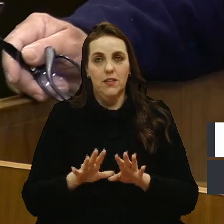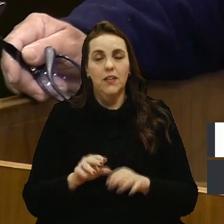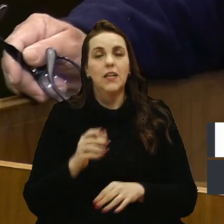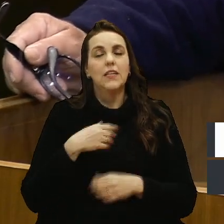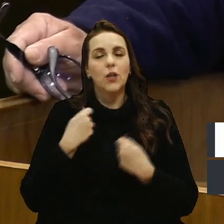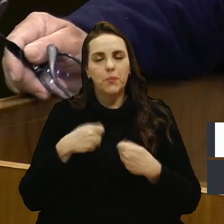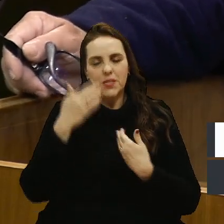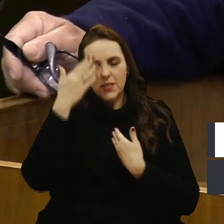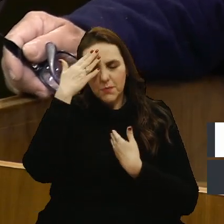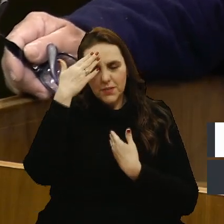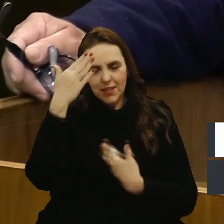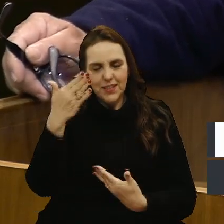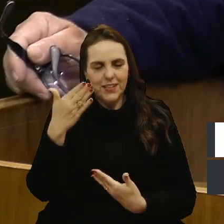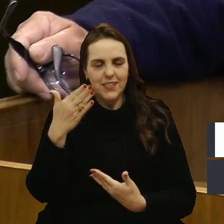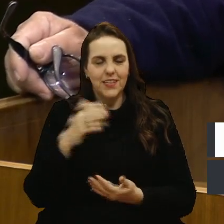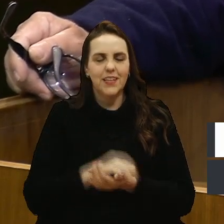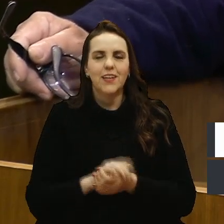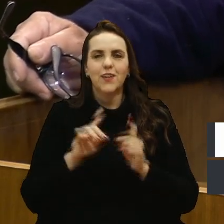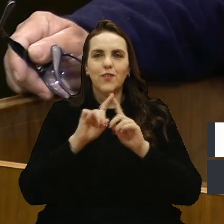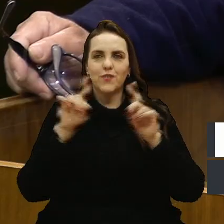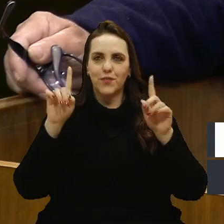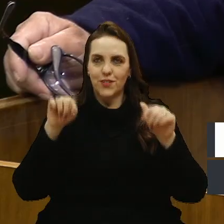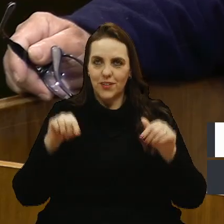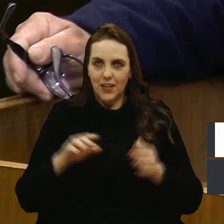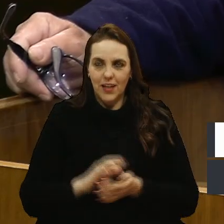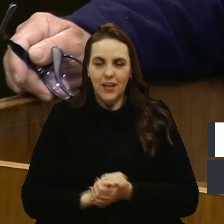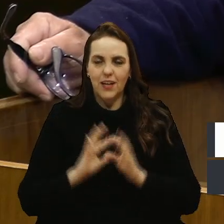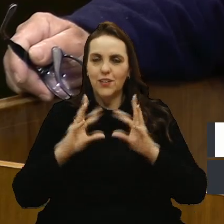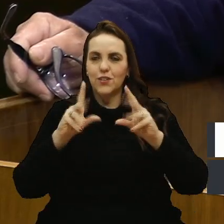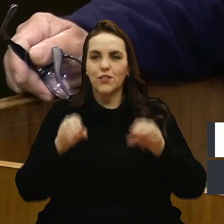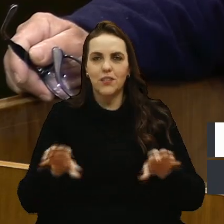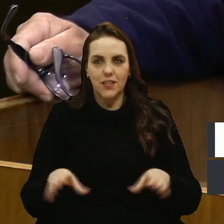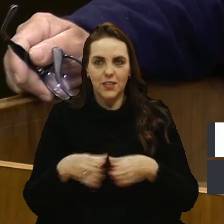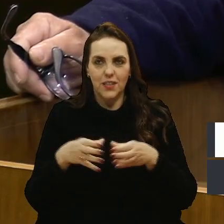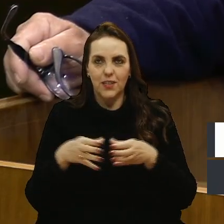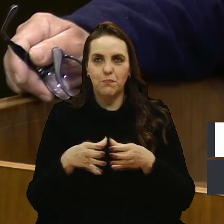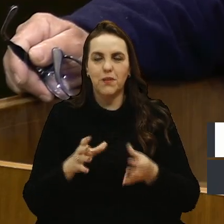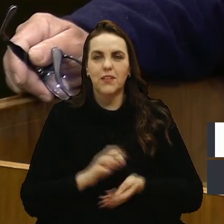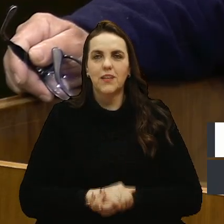precisamos agradecer toda a equipe,